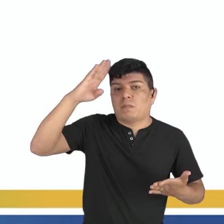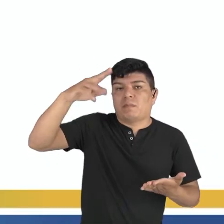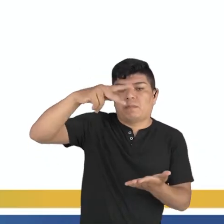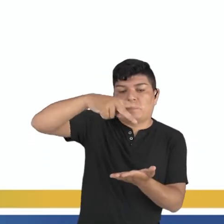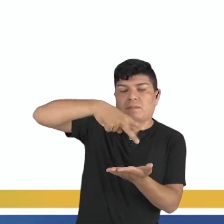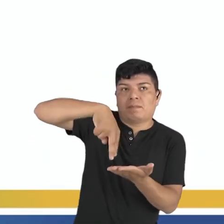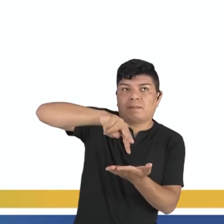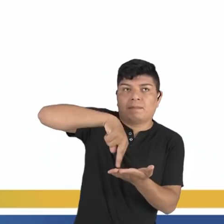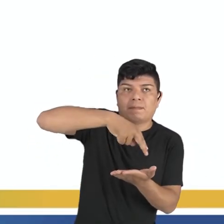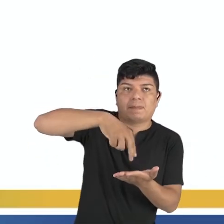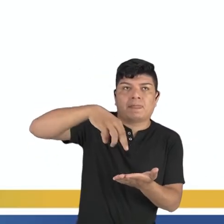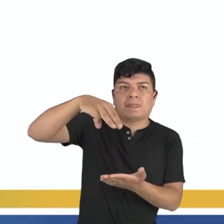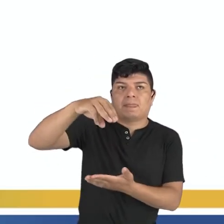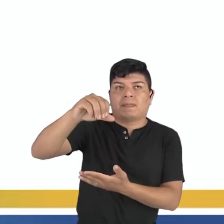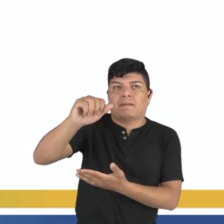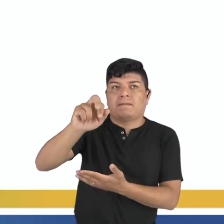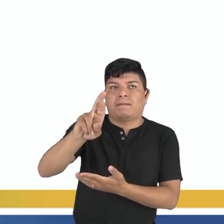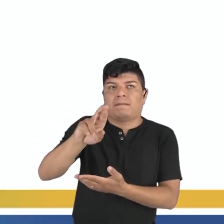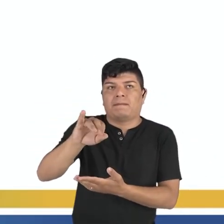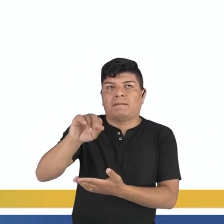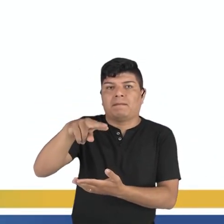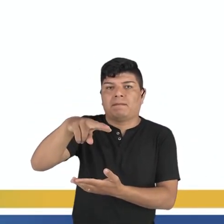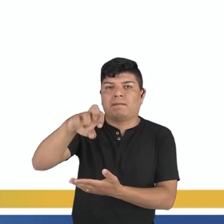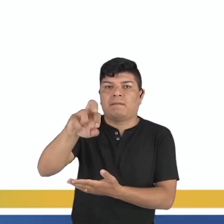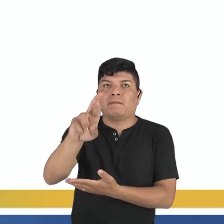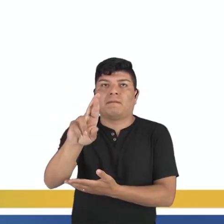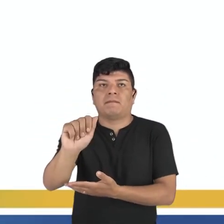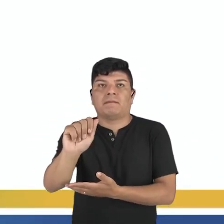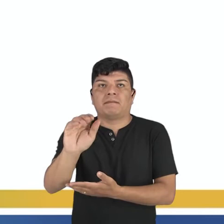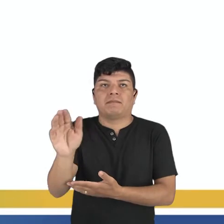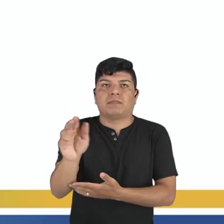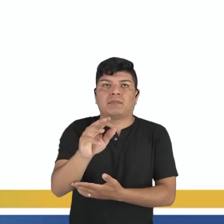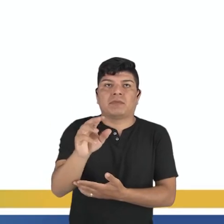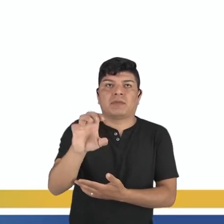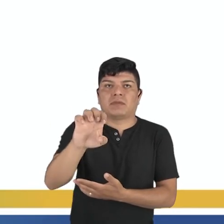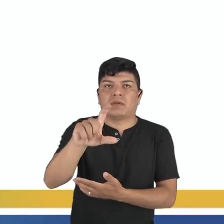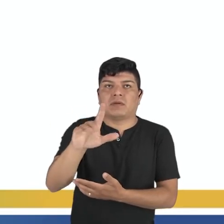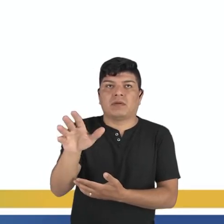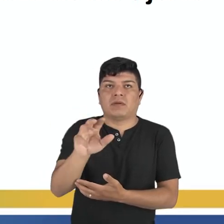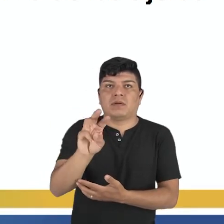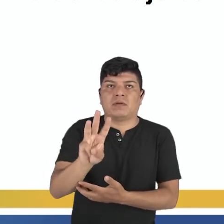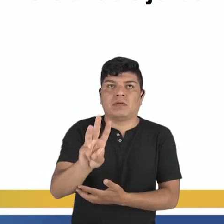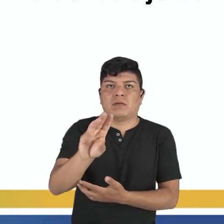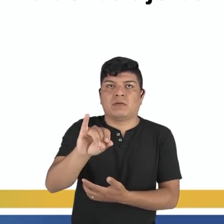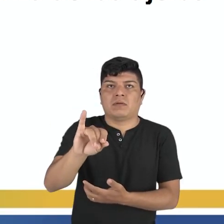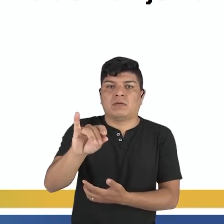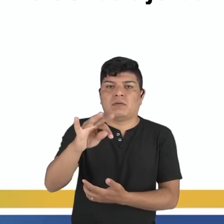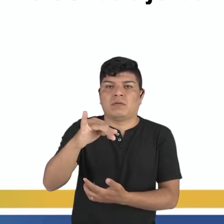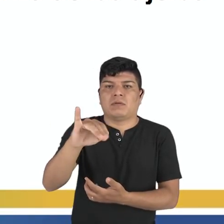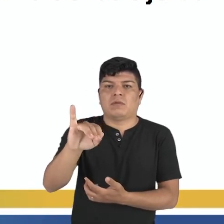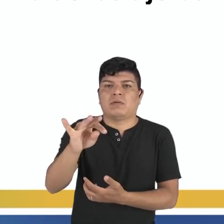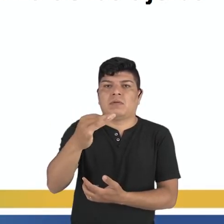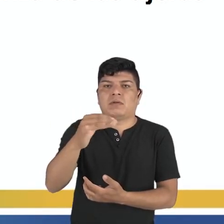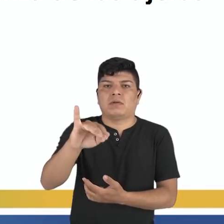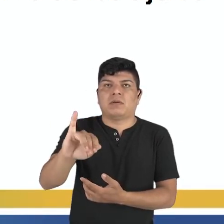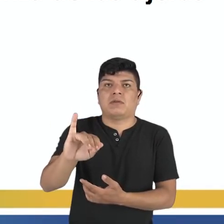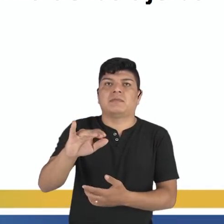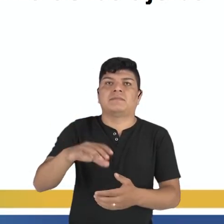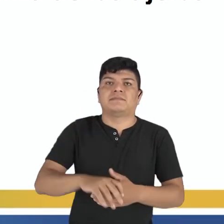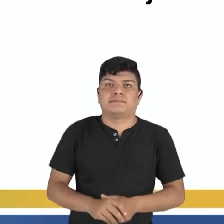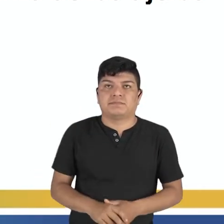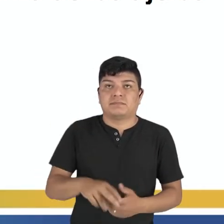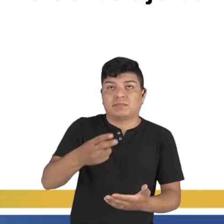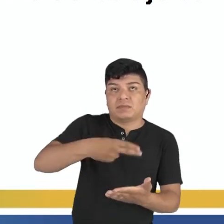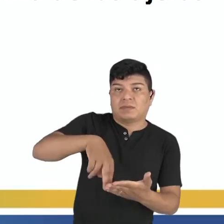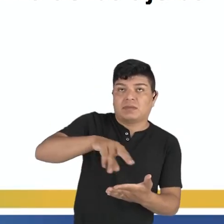Marineira, Uititi, né? Irititi e dança de la tijera,